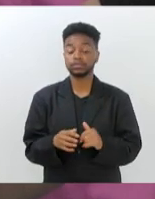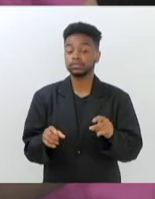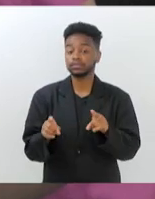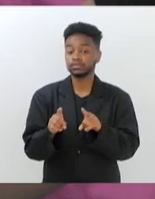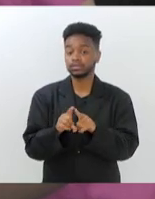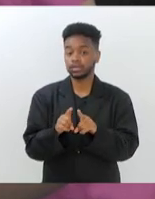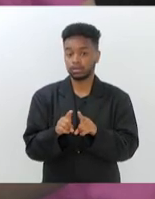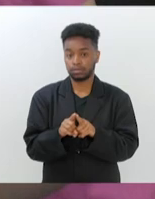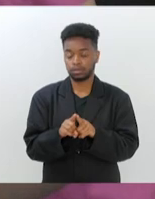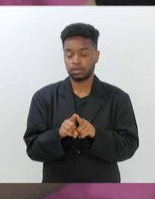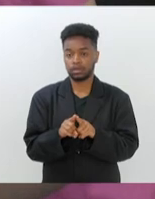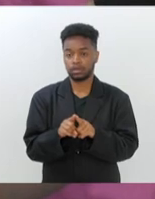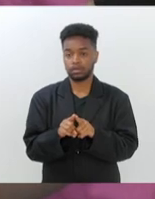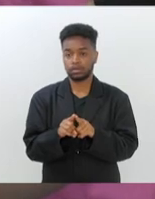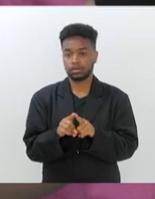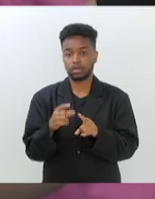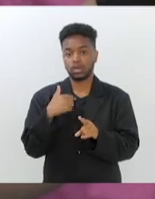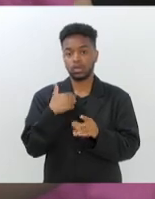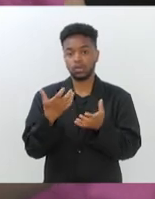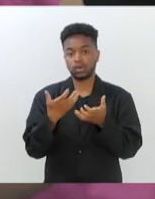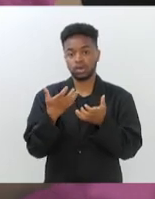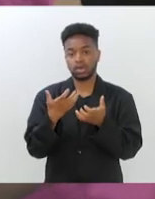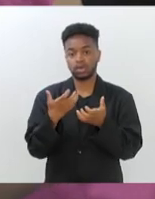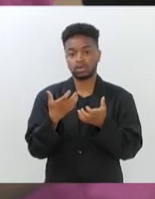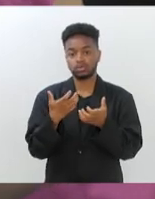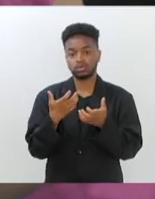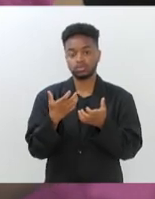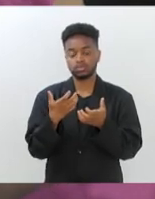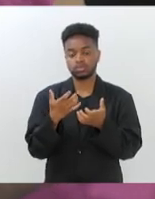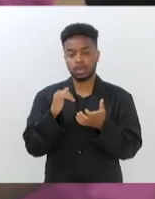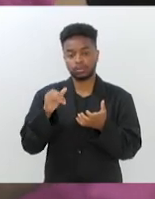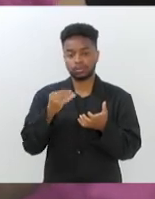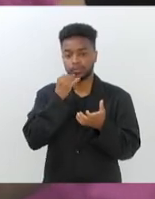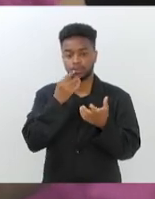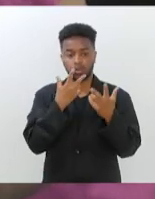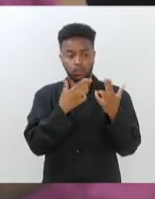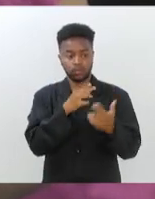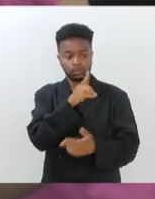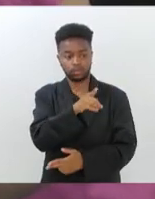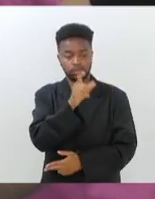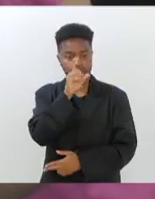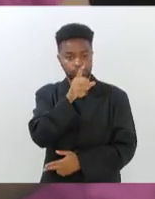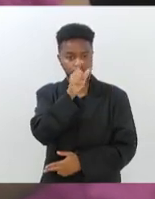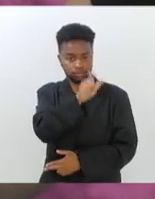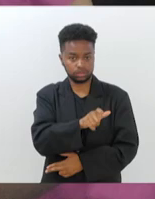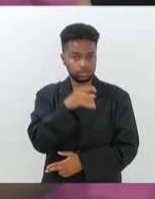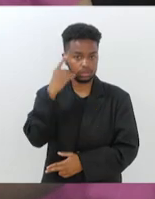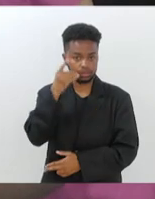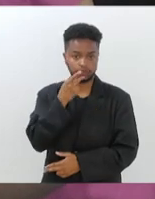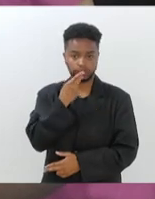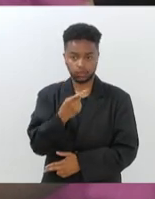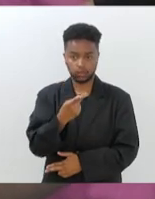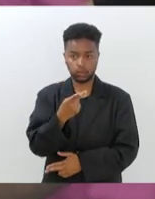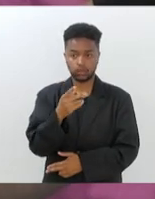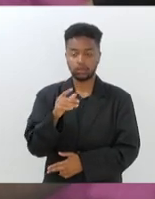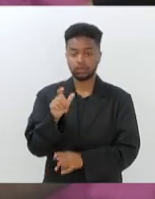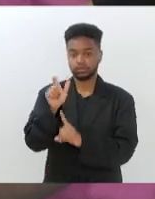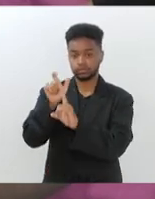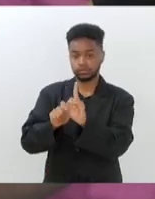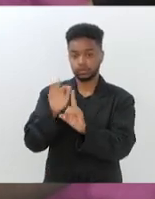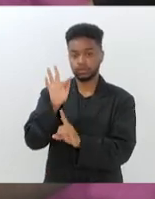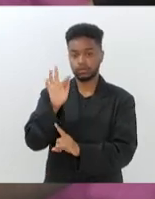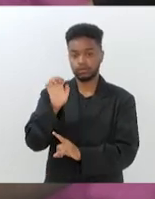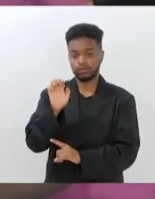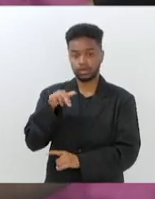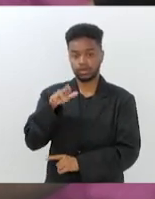n eh queria como foi também colocado pelo Deputado Vinícius kolino falar que o Fernando Rodrigues da